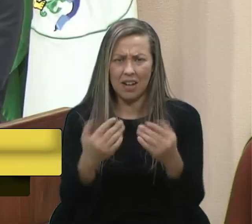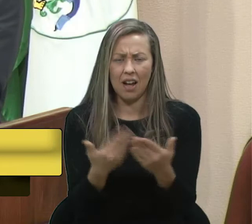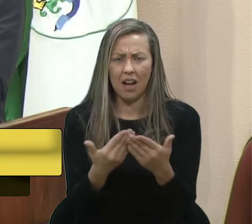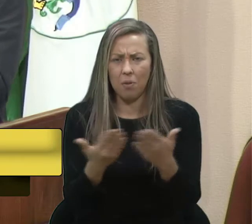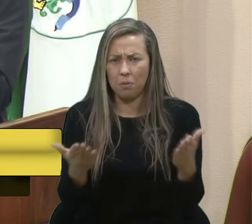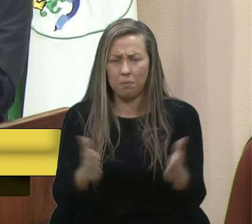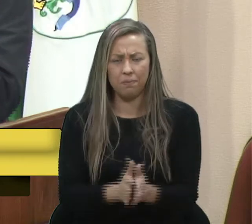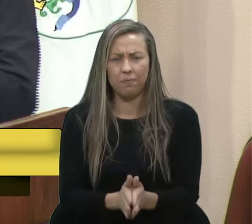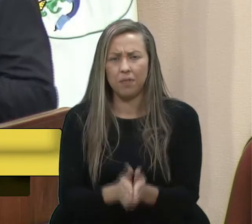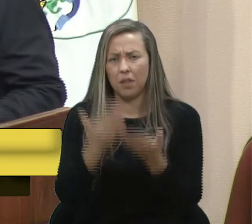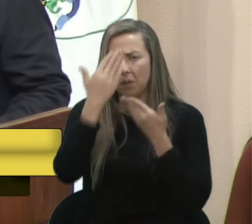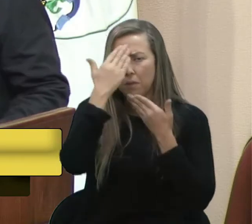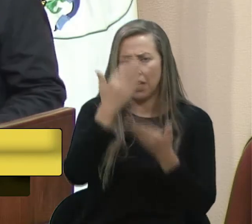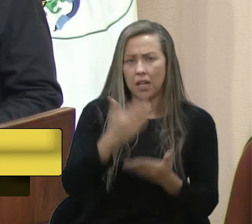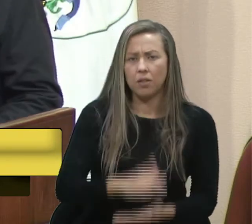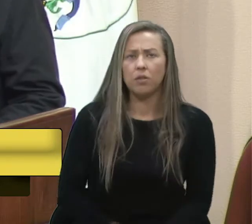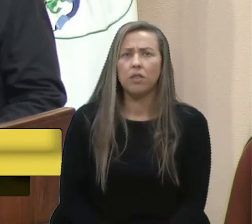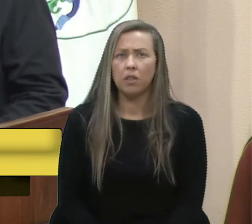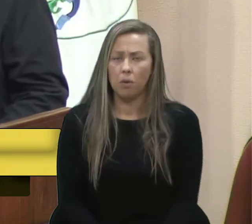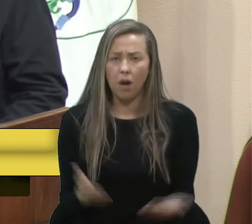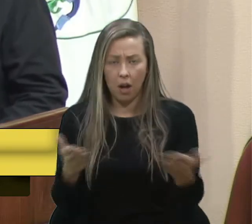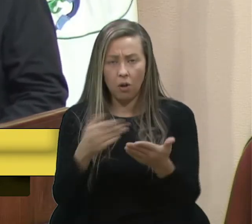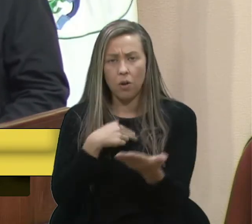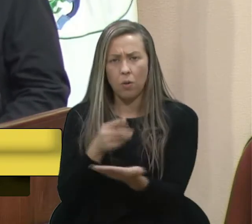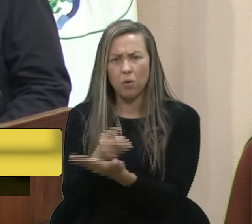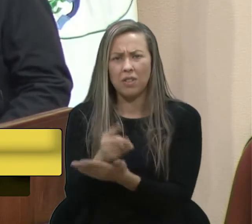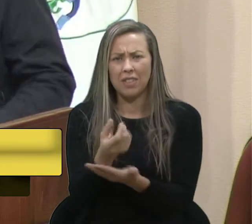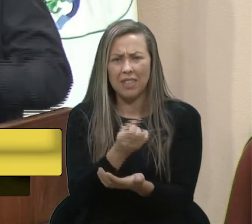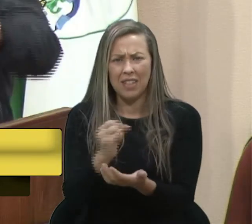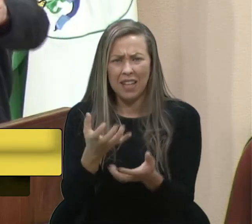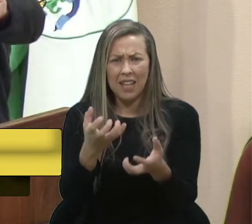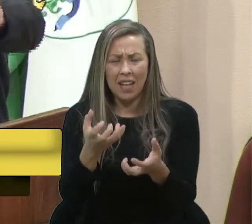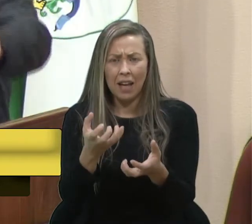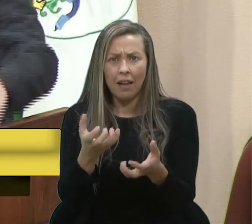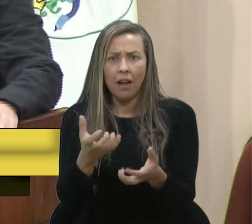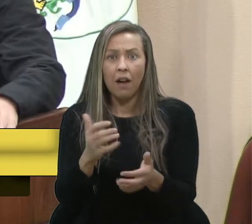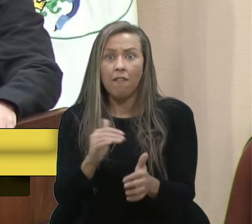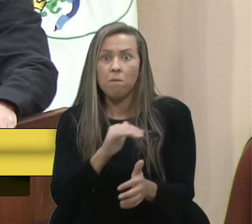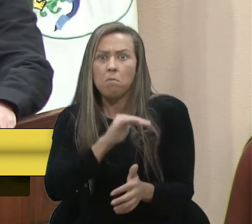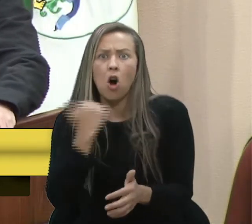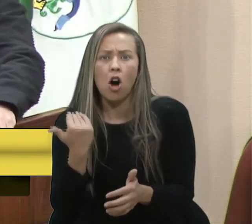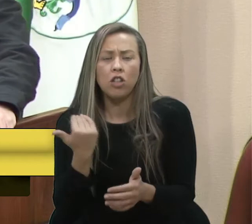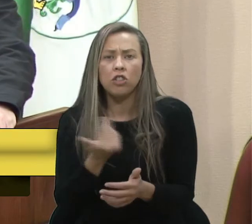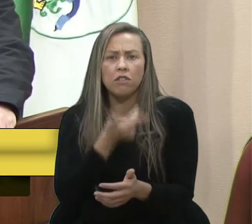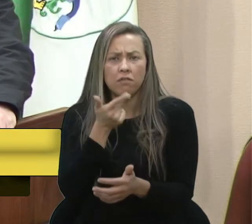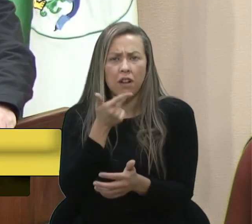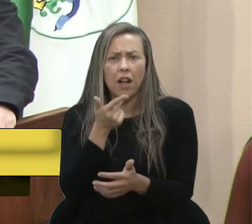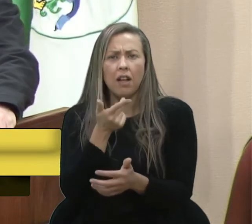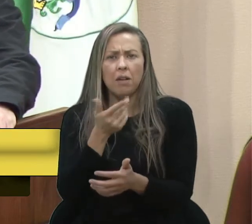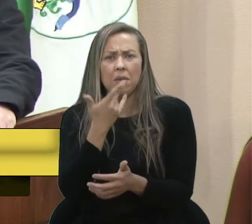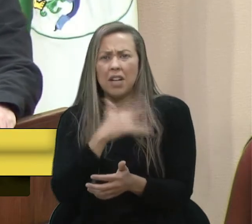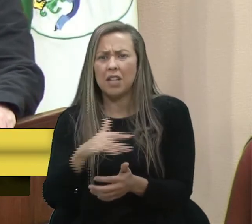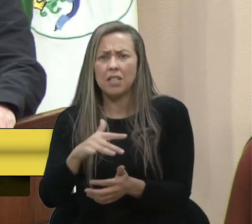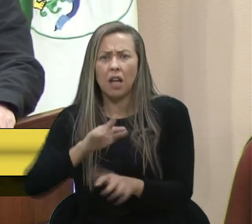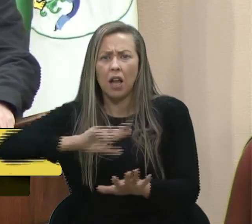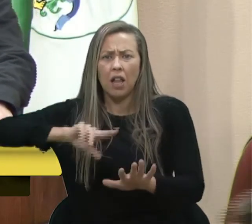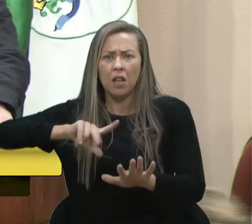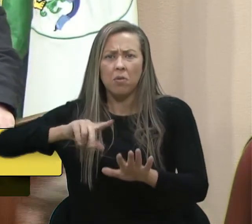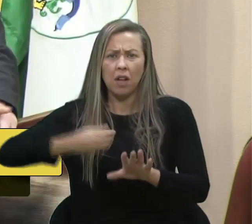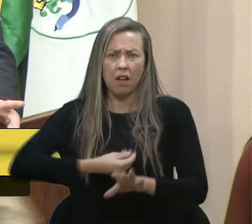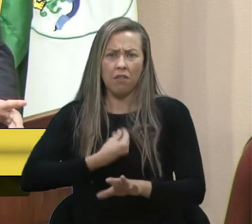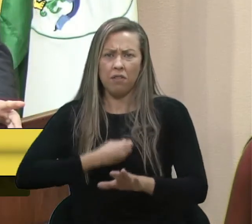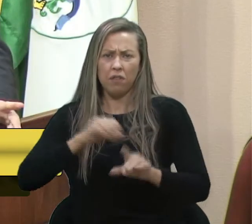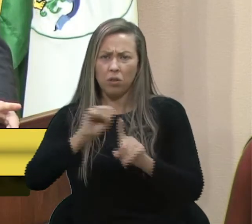aula. Muito obrigado. Vereador Valim. Eu vou mais longe. Uma pessoa que deseja a morte de crianças, e já lhe passo a parte, vereador Fiuza, ela não deve estar nem convivendo em sociedade